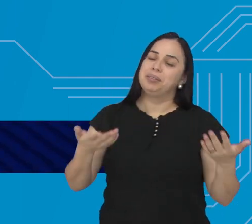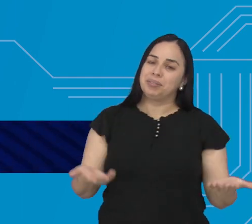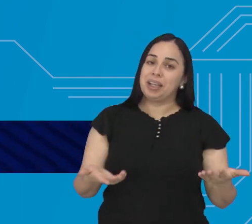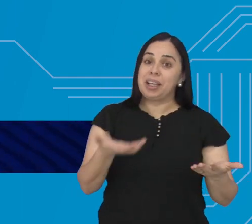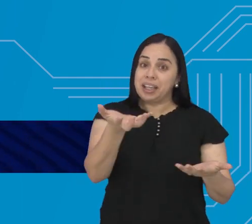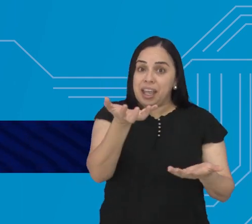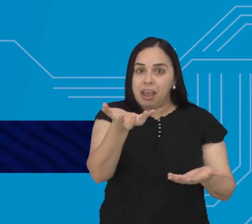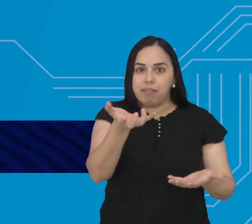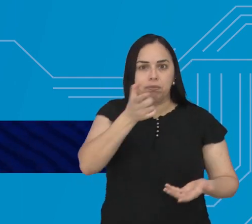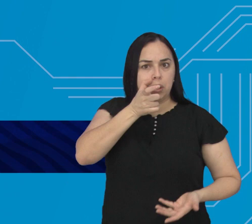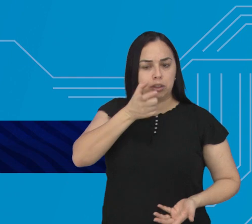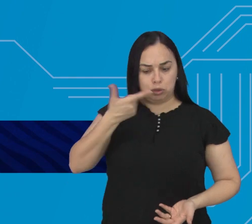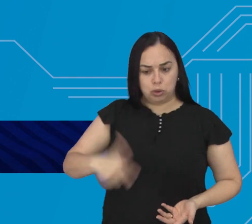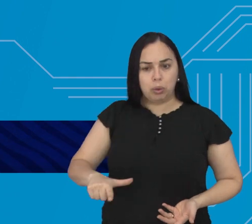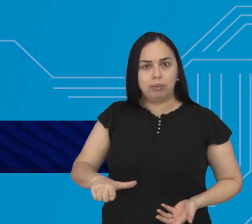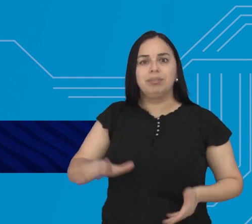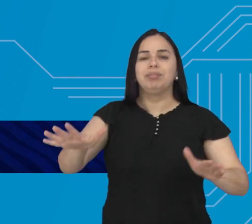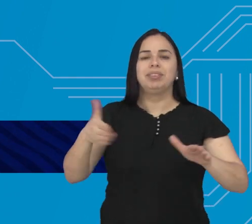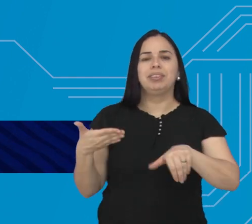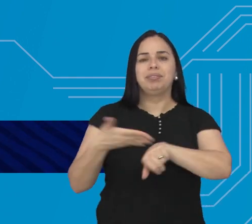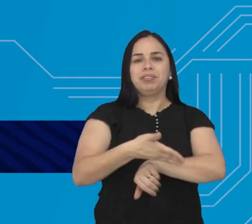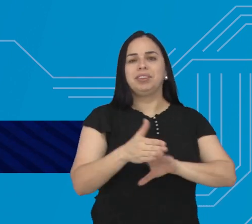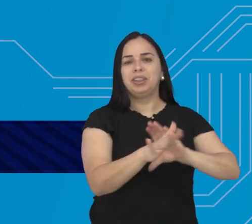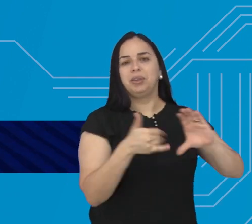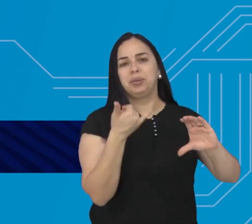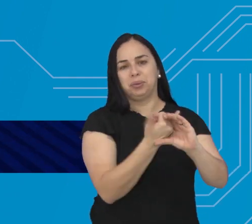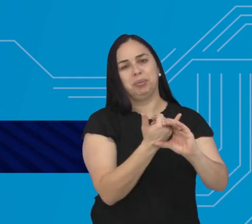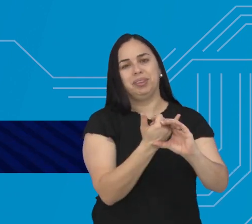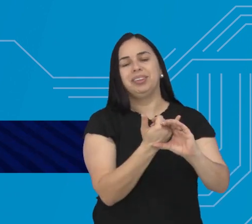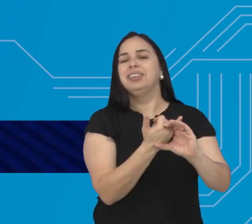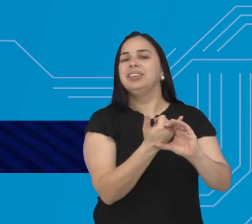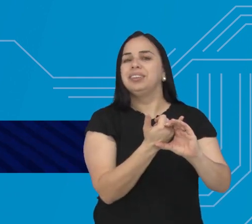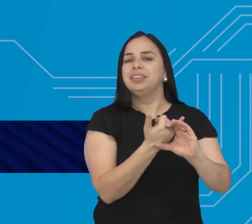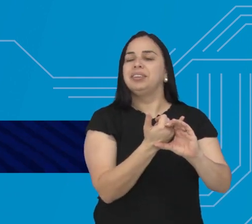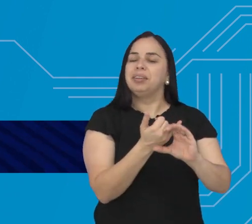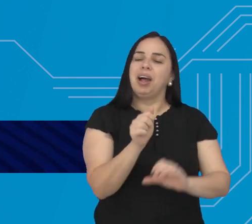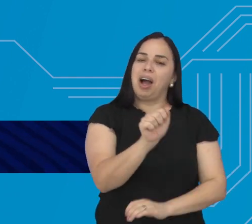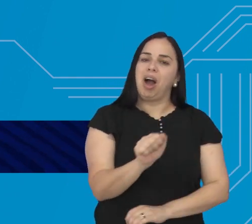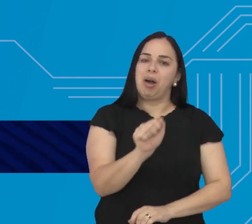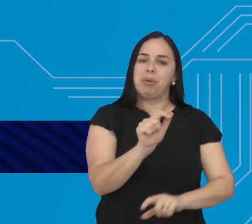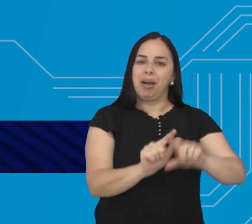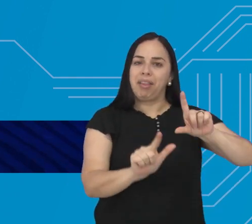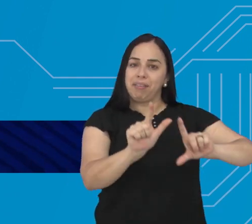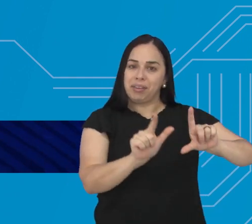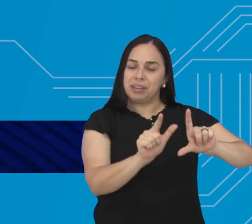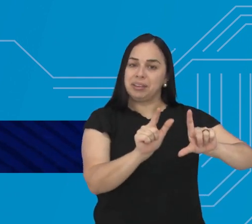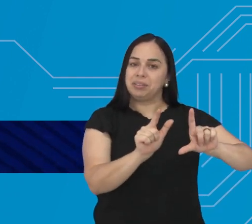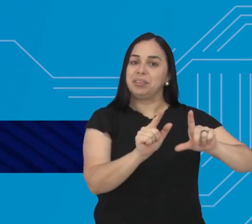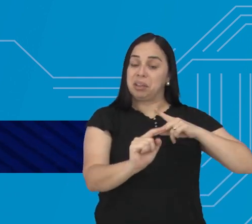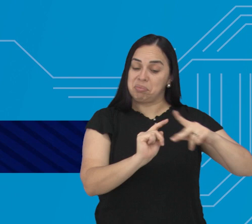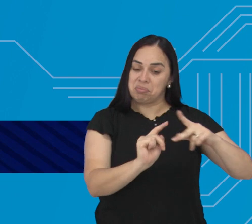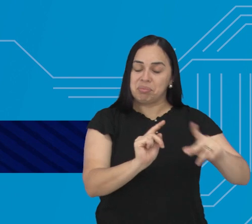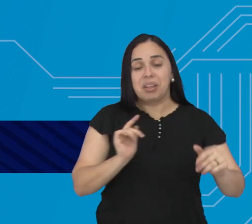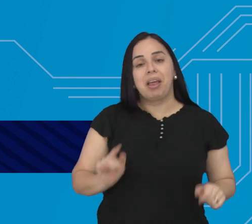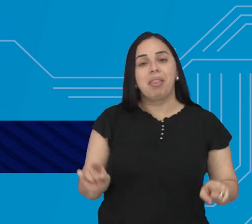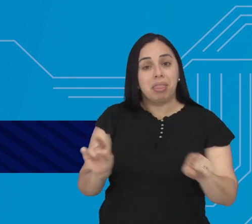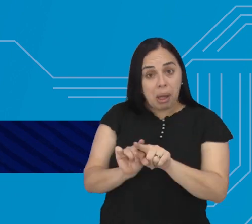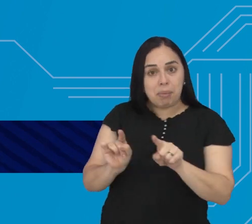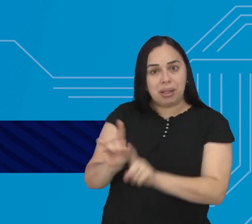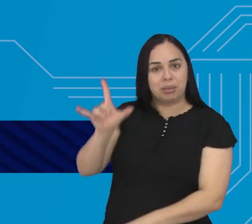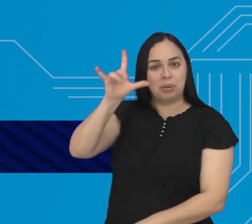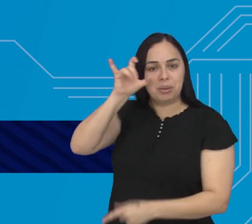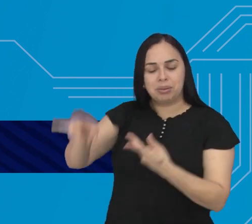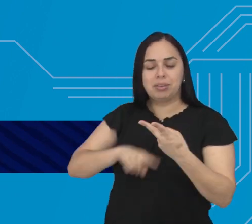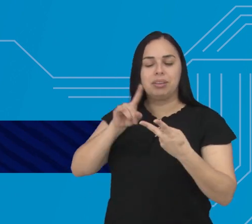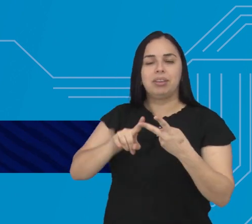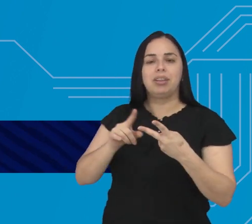programação. Se você quiser rever o programa, é só acessar a nossa página no YouTube, o TV Câmara SJC. Também estamos no